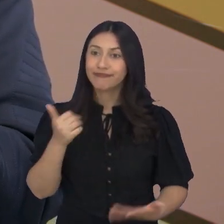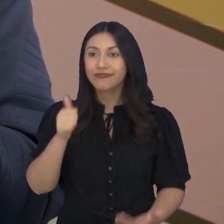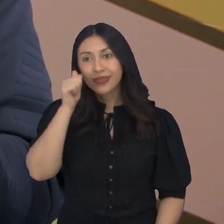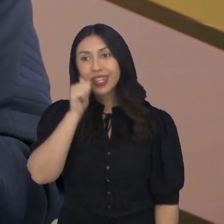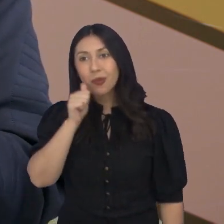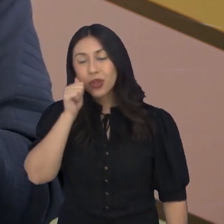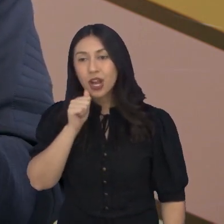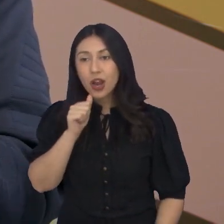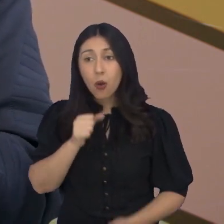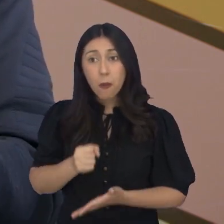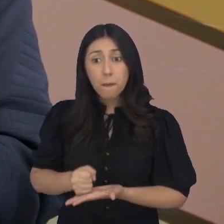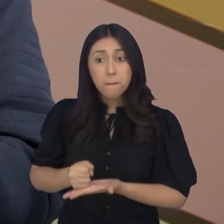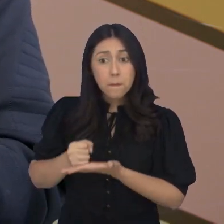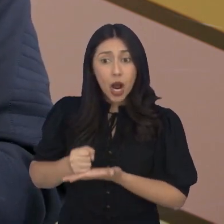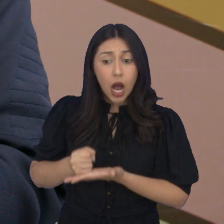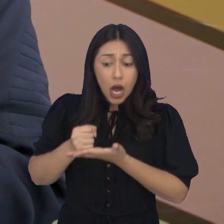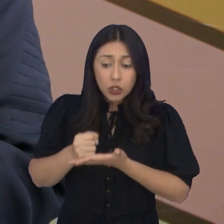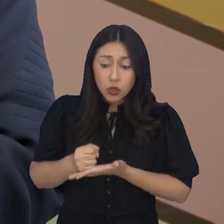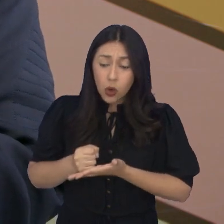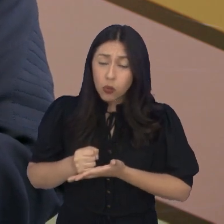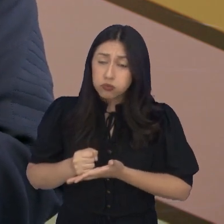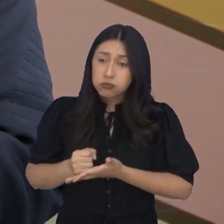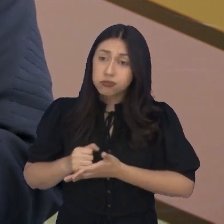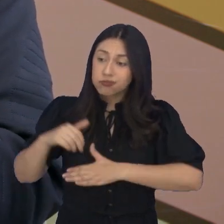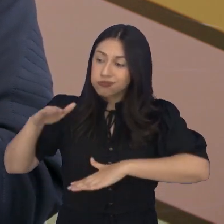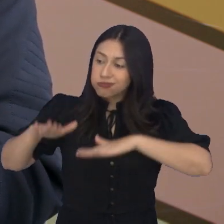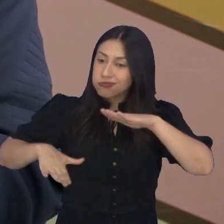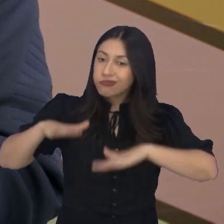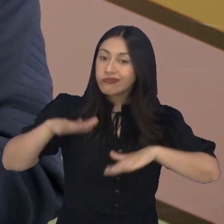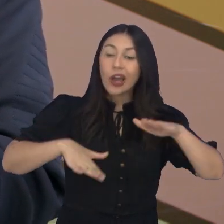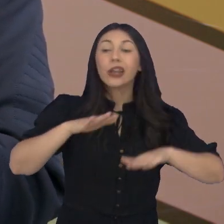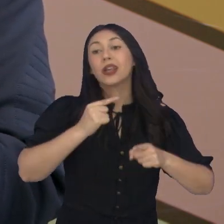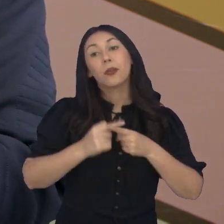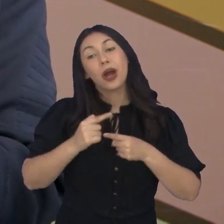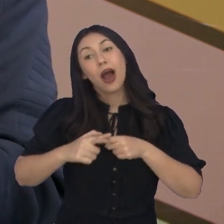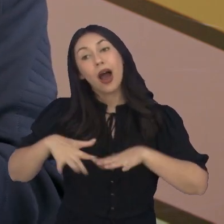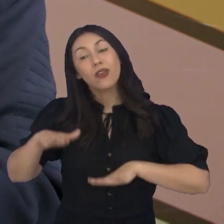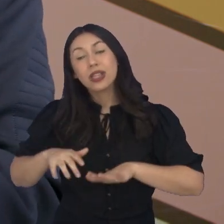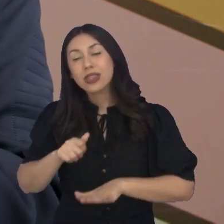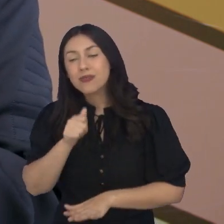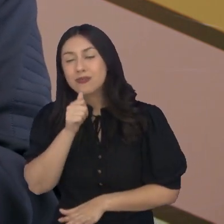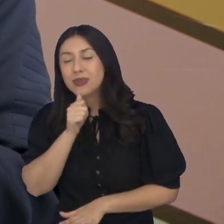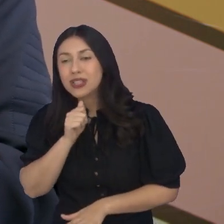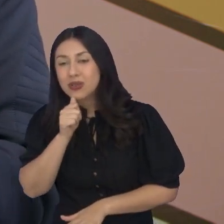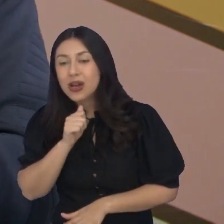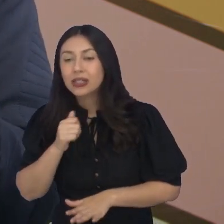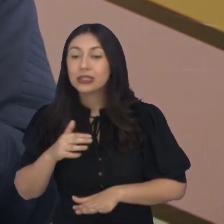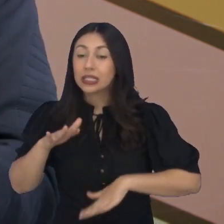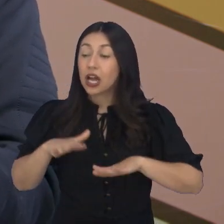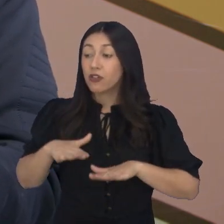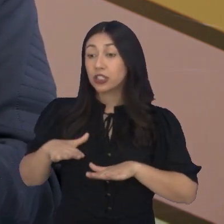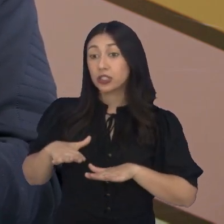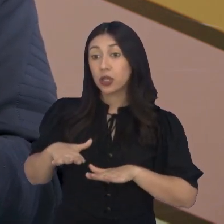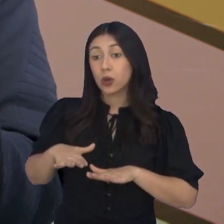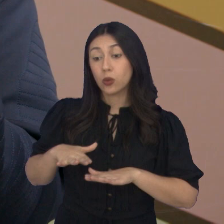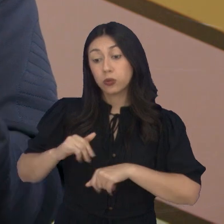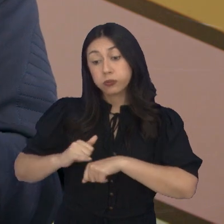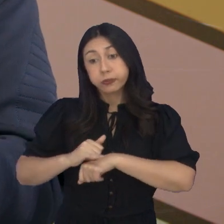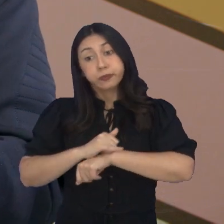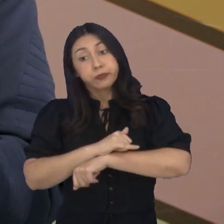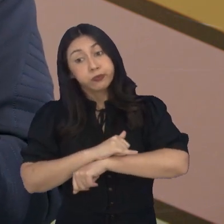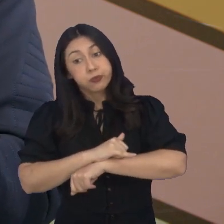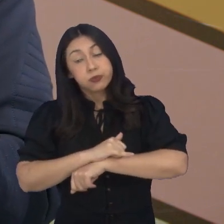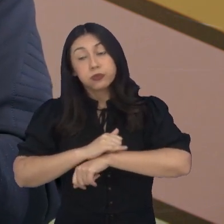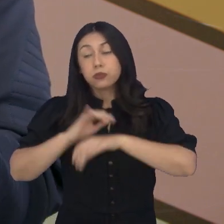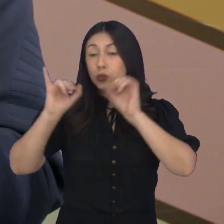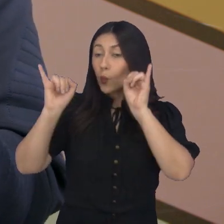peso devido ao ciclo hormonal normal. Né? Então, vão ter momentos que esse peso vai aumentar, esse peso vai diminuir. Se ela está pesando todo dia, toda vez que ela